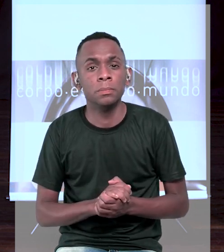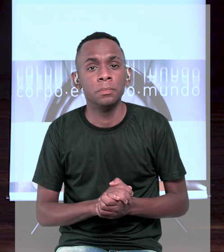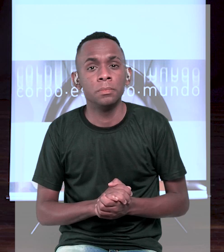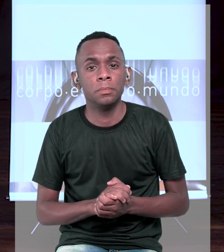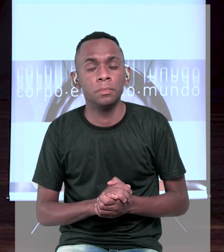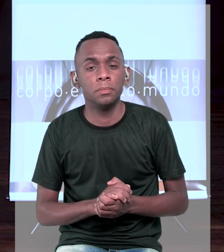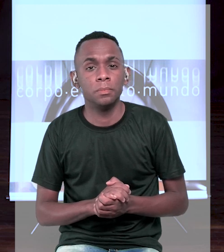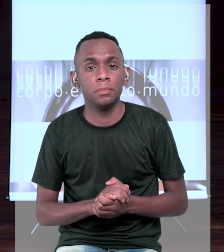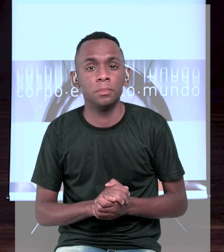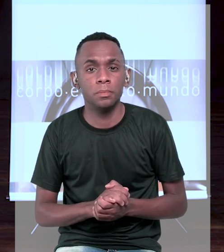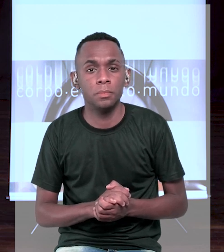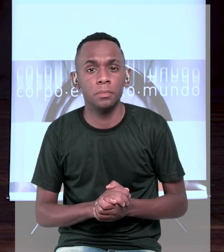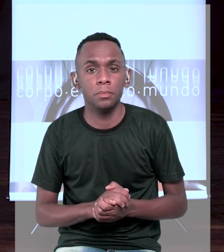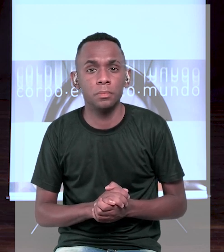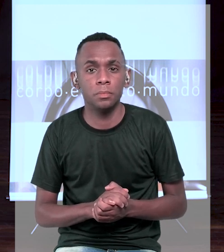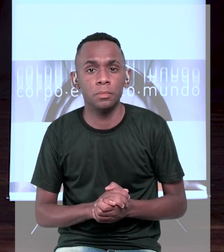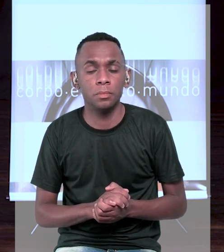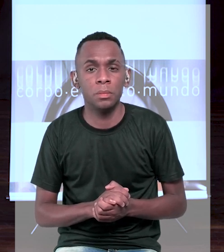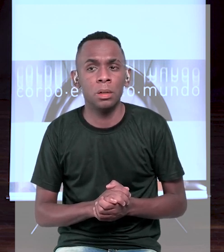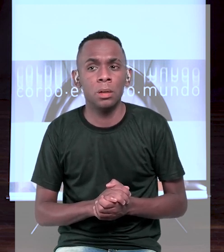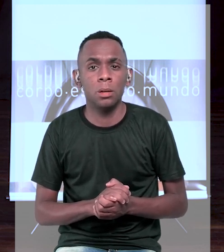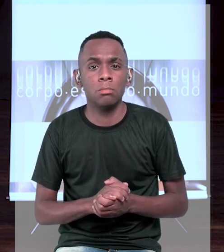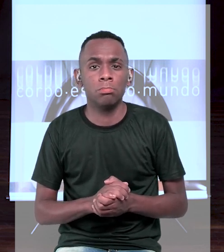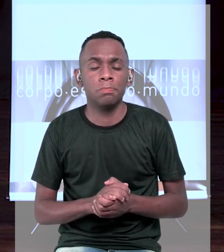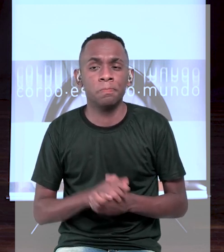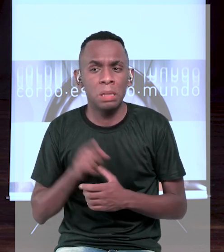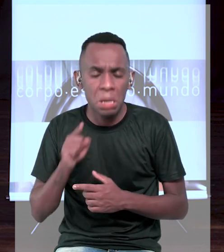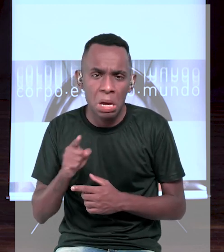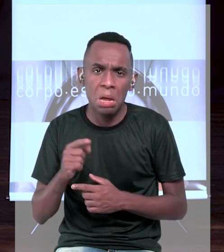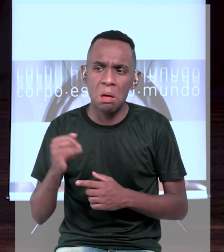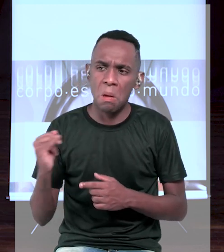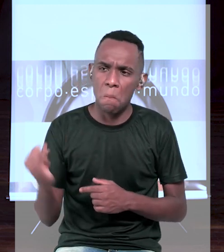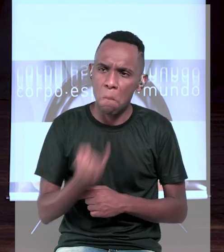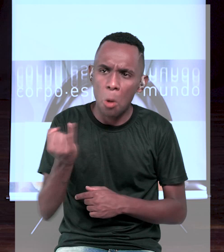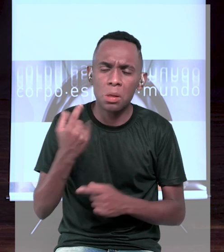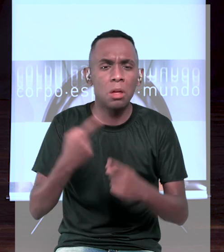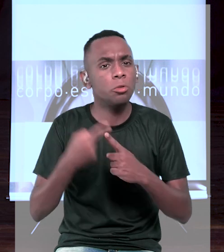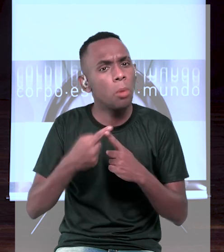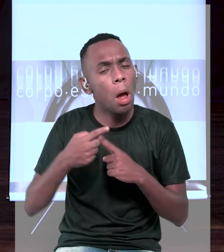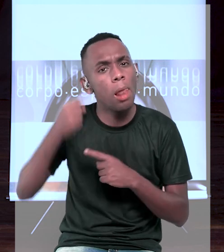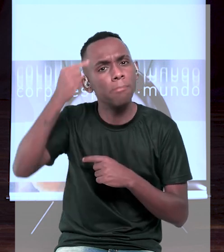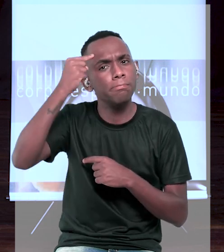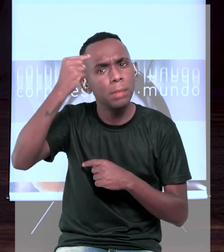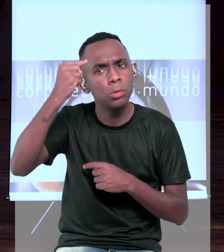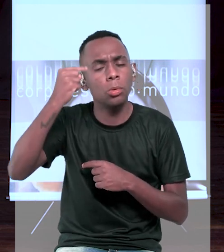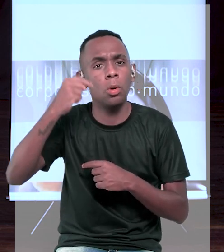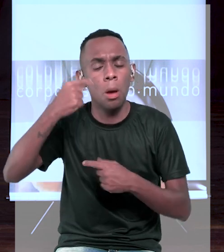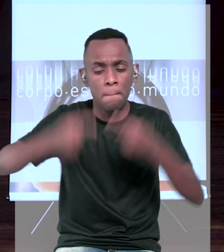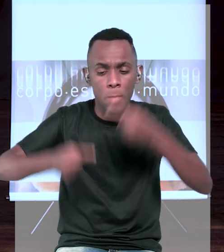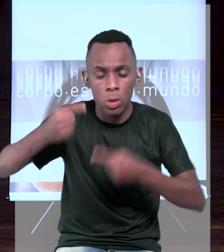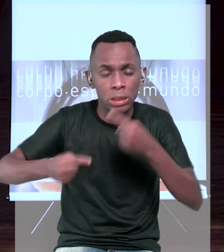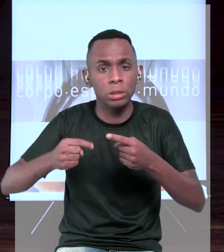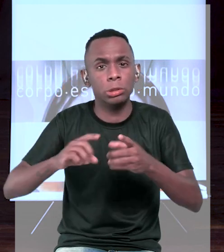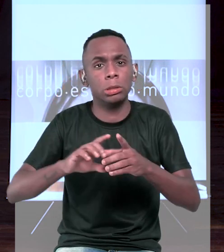Poucas pessoas pensaram a política, a liberdade, a ação como